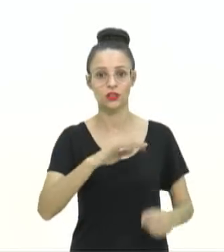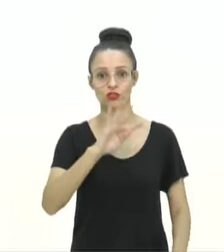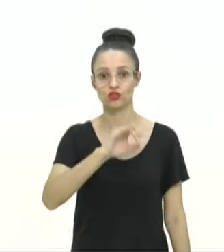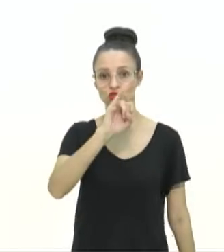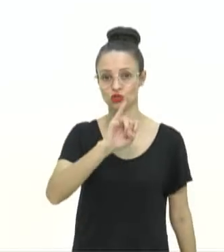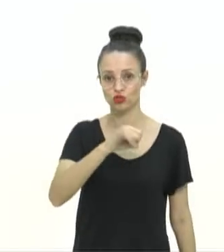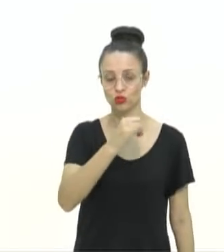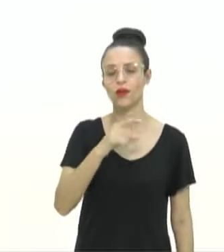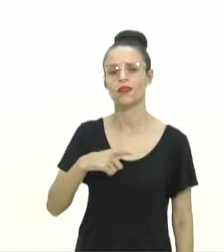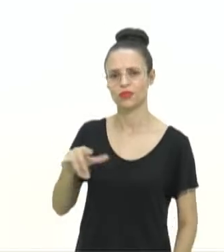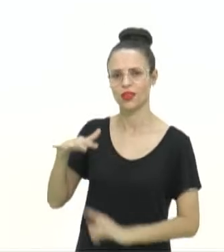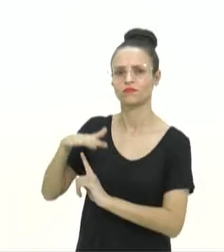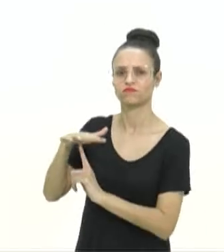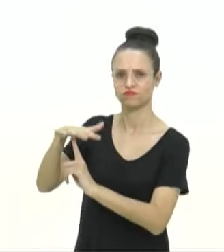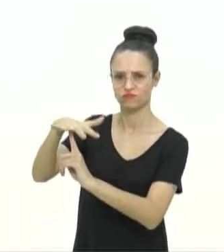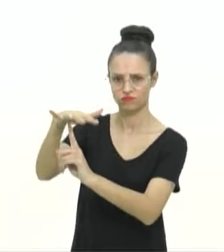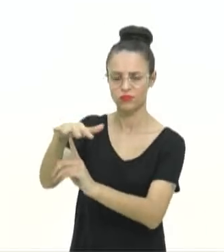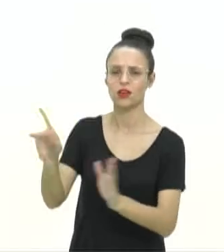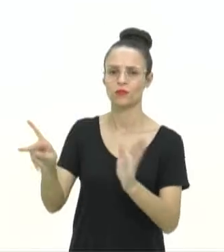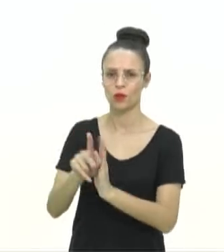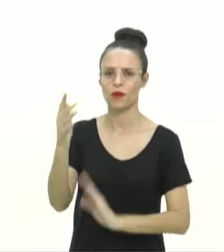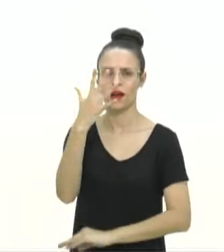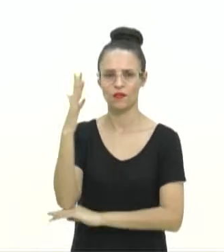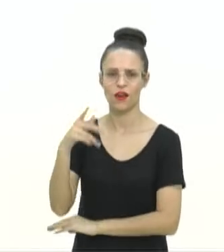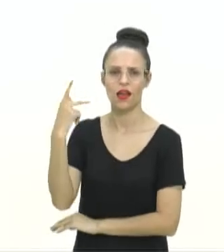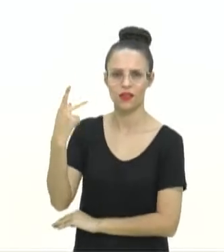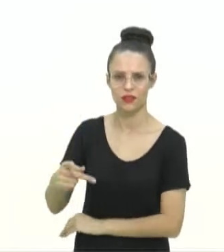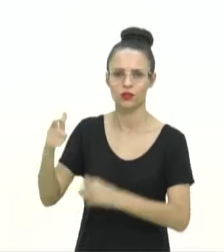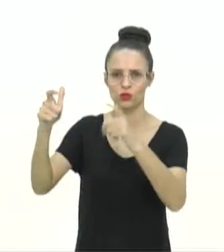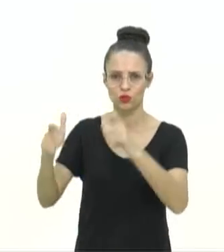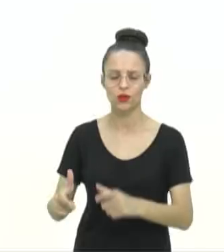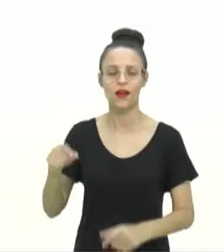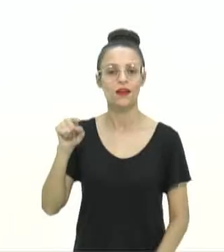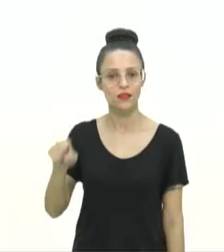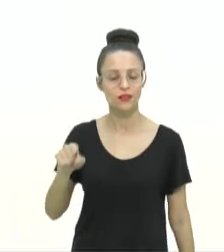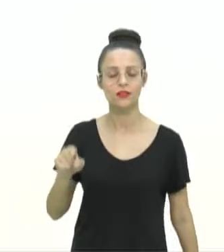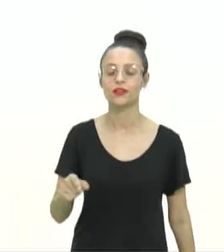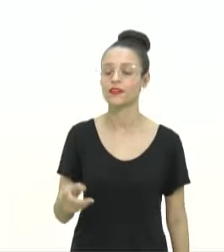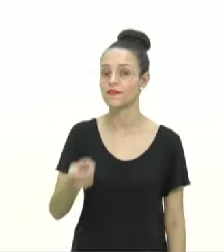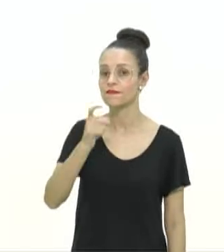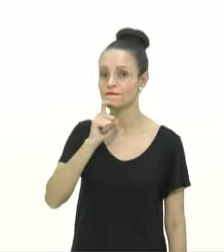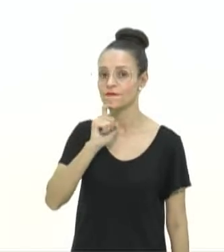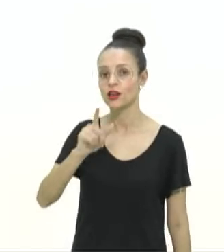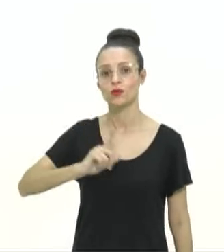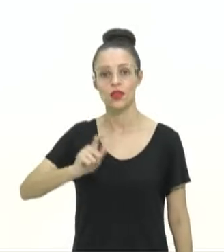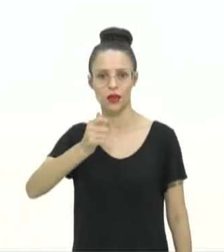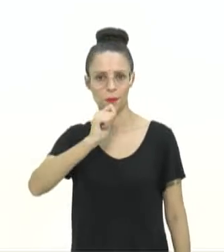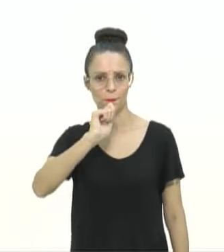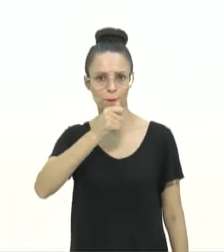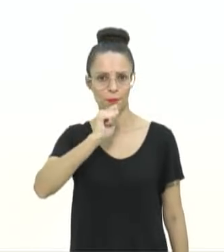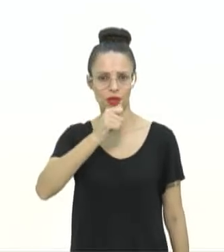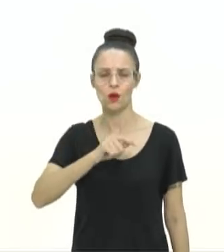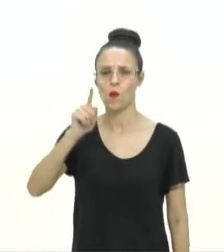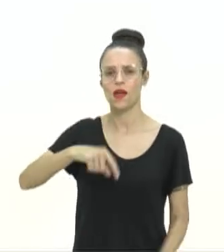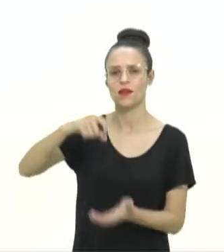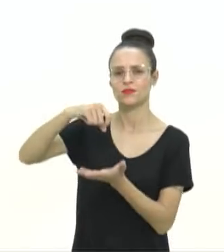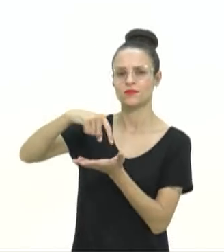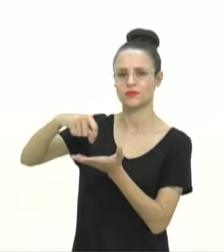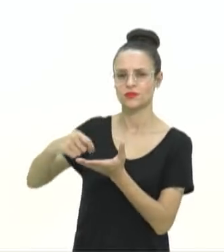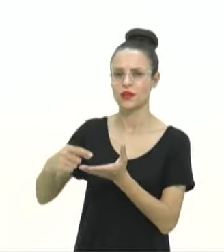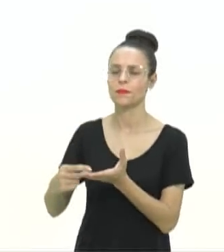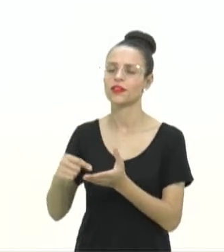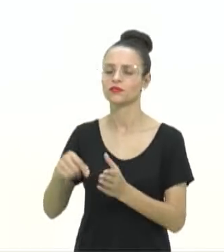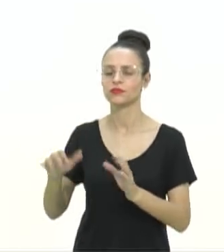pinheiros, árvore típica da nossa região, e que no inverno oferece pinhão. que é a semente da árvore e